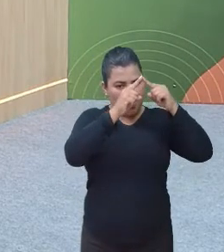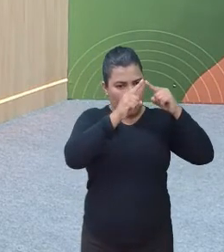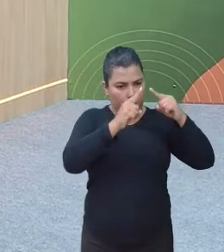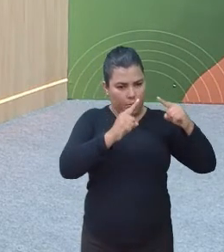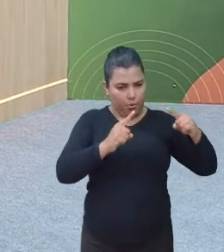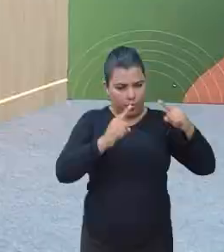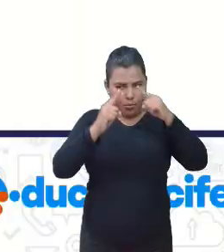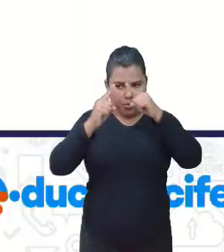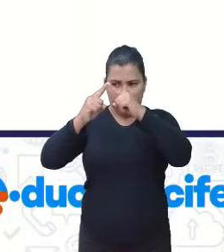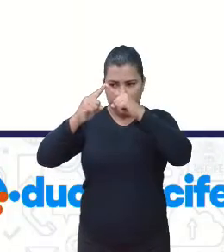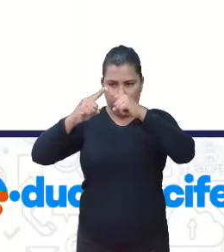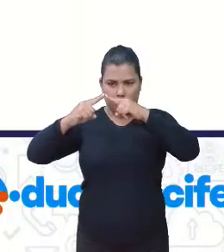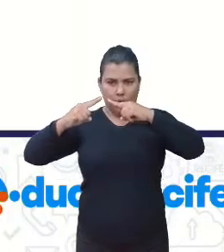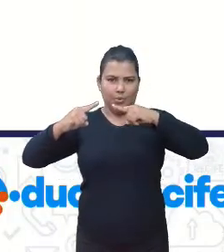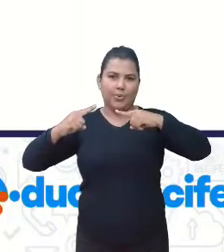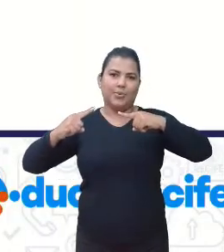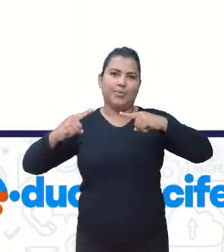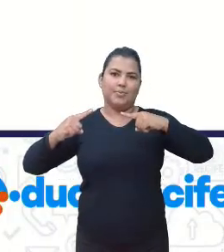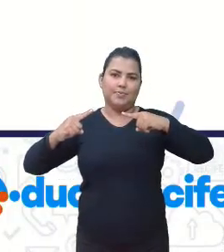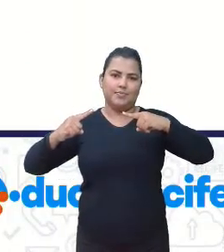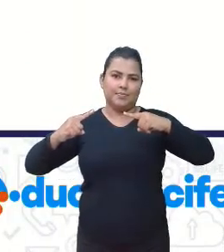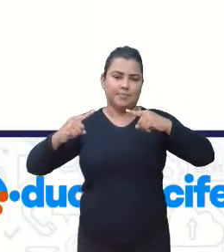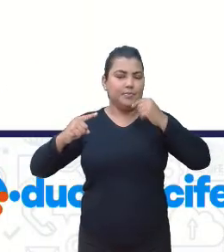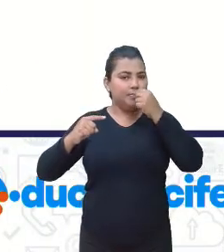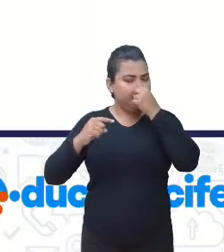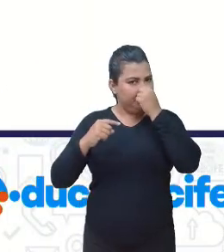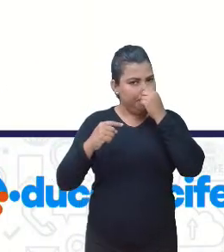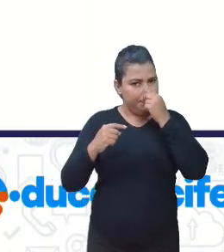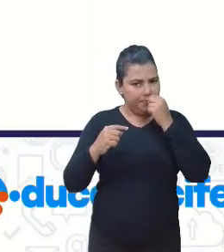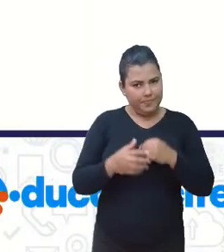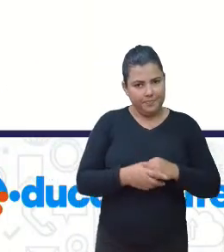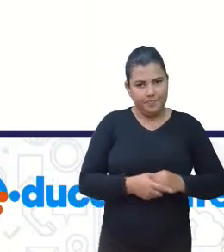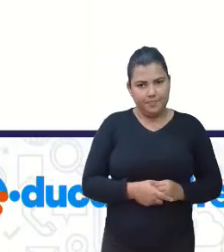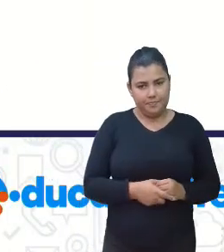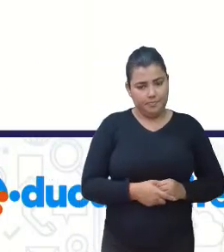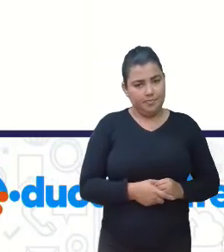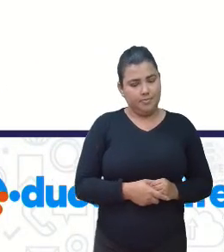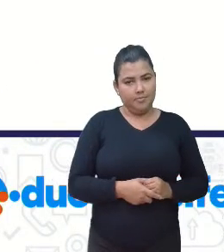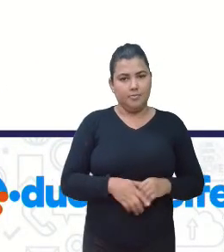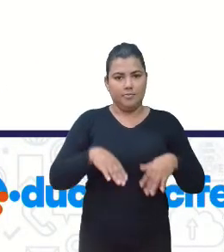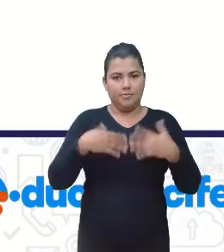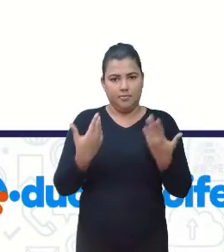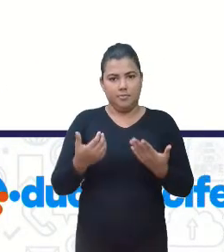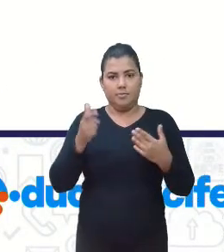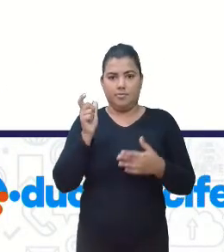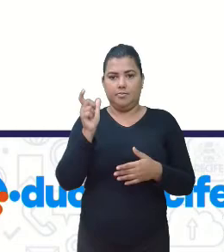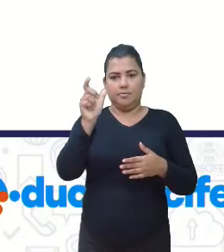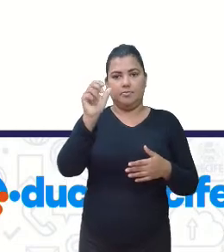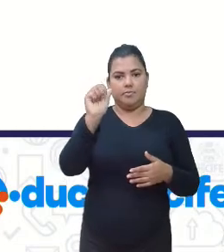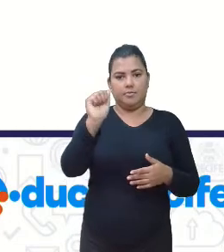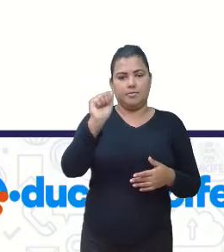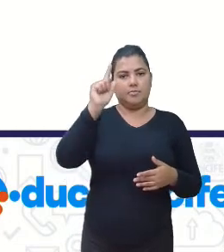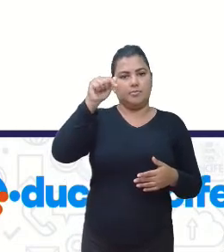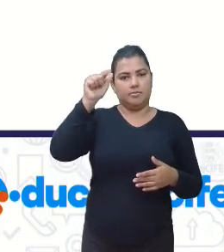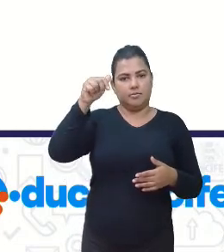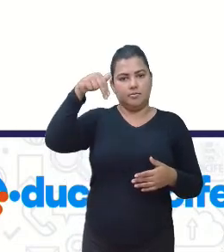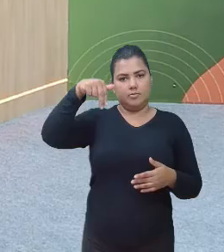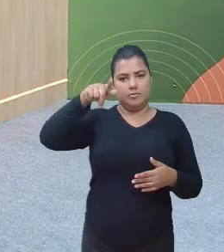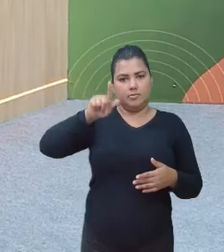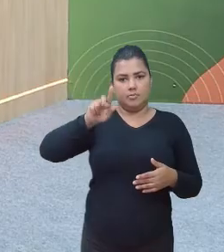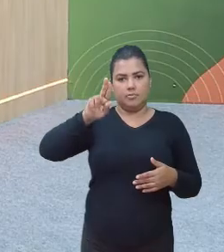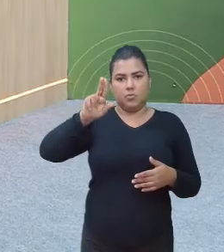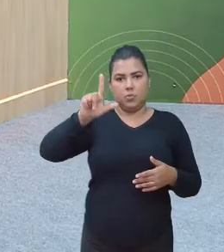é diferente da abertura de outro, ou seja, o ângulo é a abertura, né? Então, no caso aí, os ângulos eles